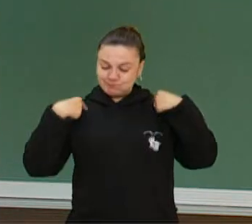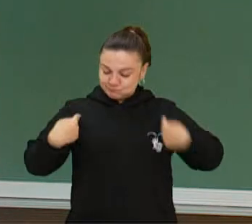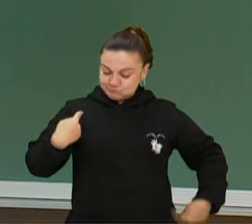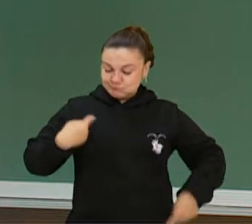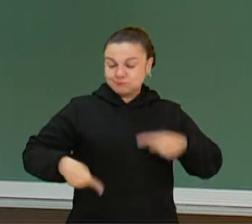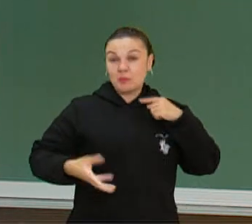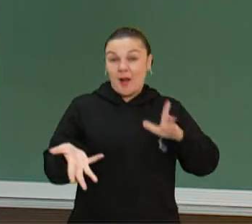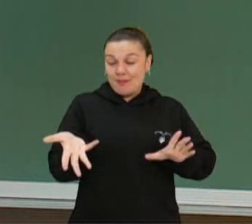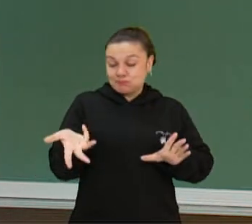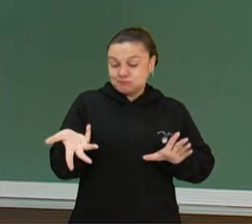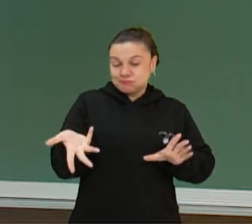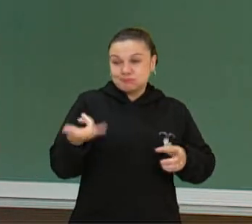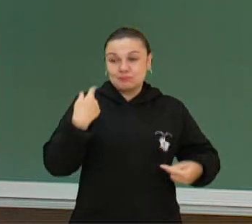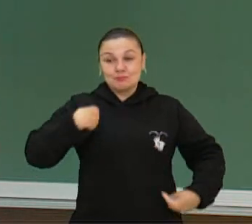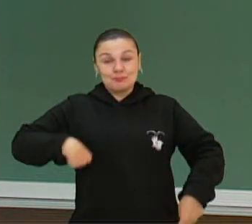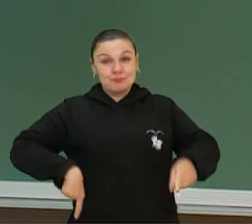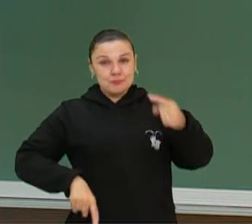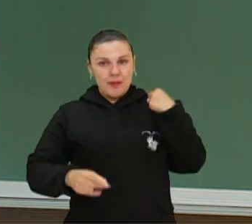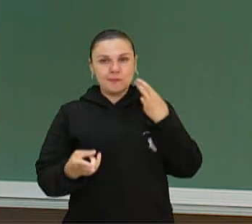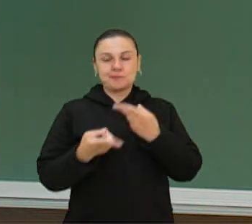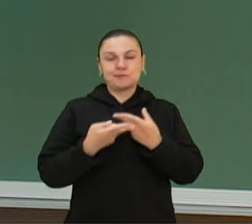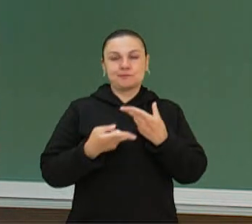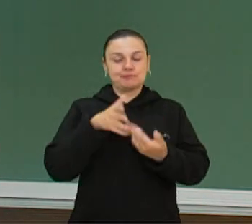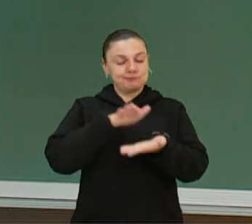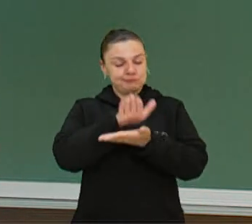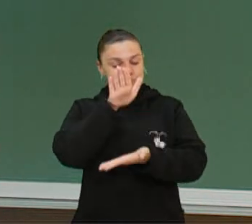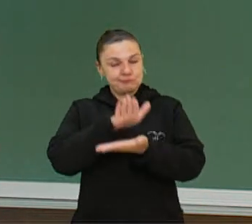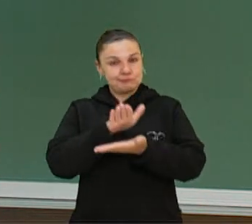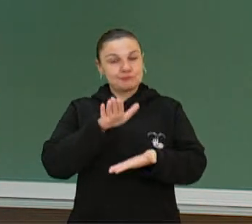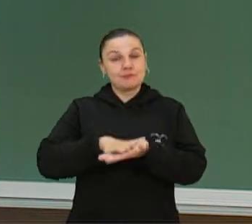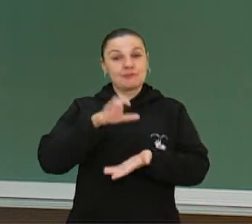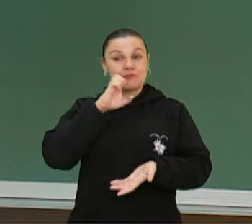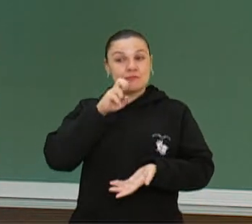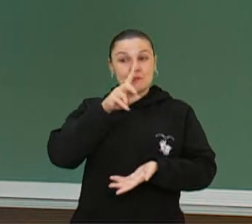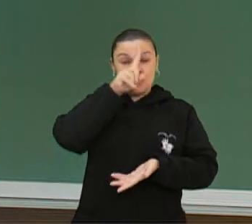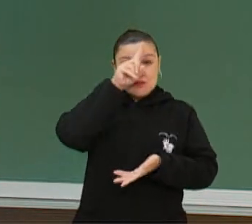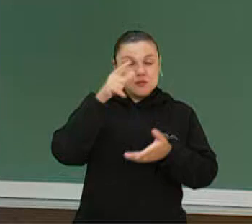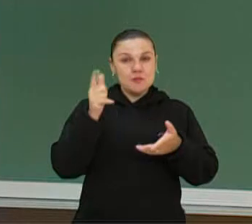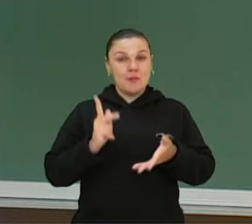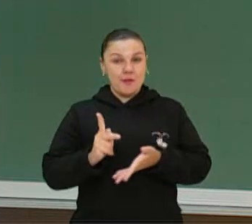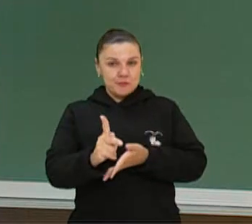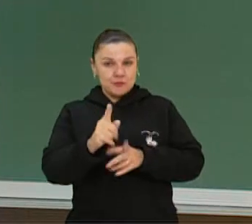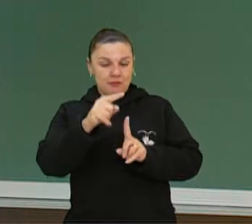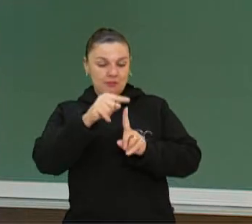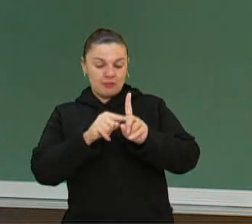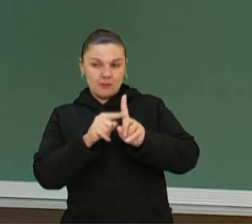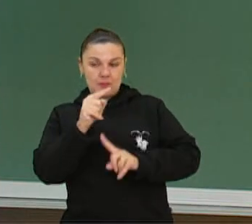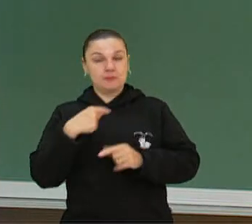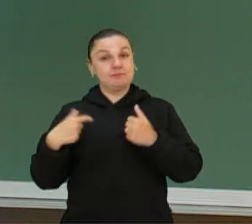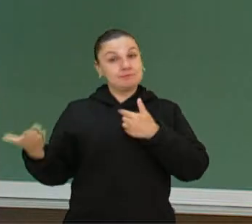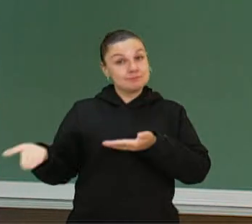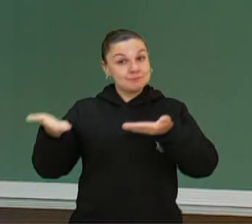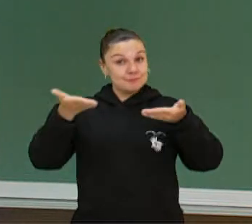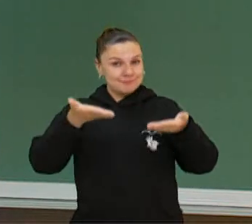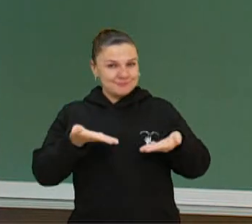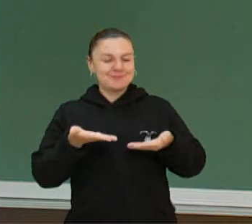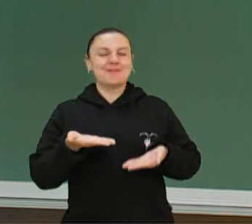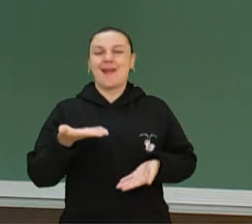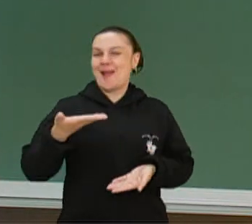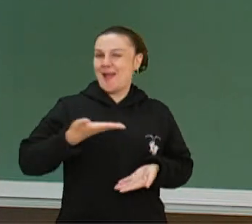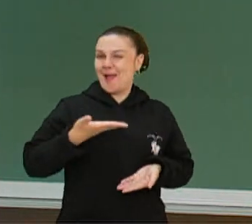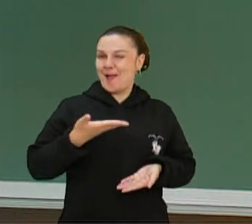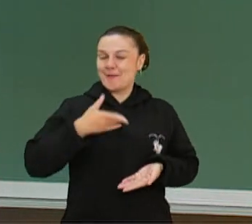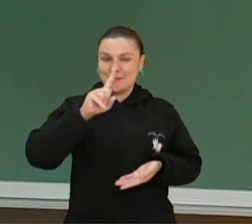tá? Ou seja, ela gasta muita energia para poder manter a temperatura. E agora eu trouxe aqui para vocês alguns amiguinhos que vão entrar para